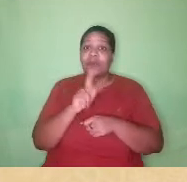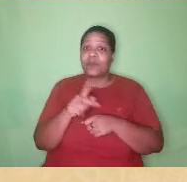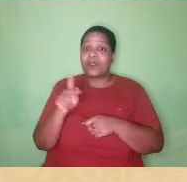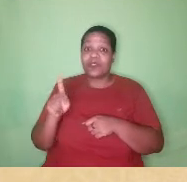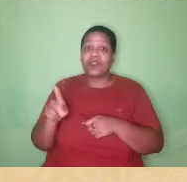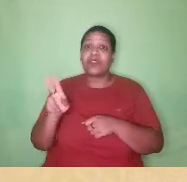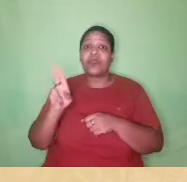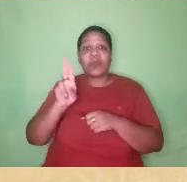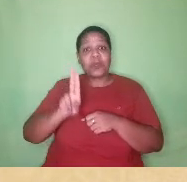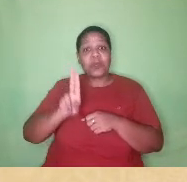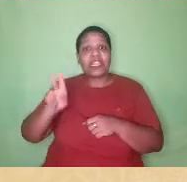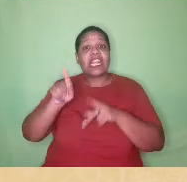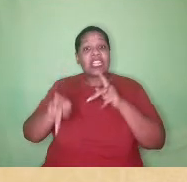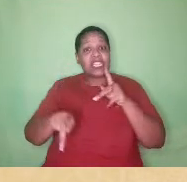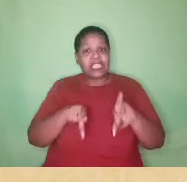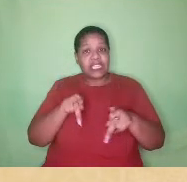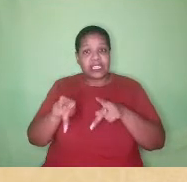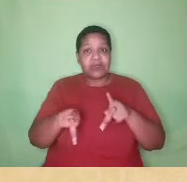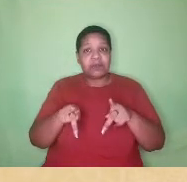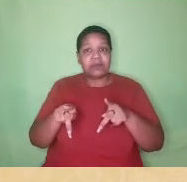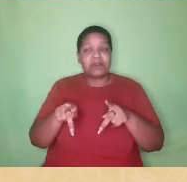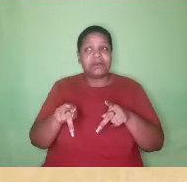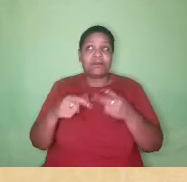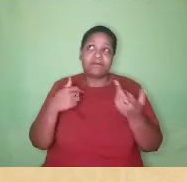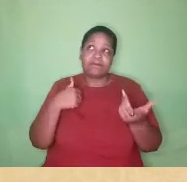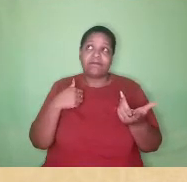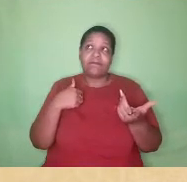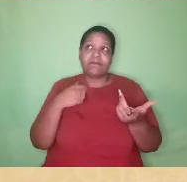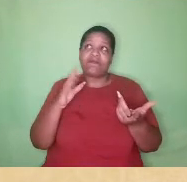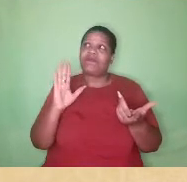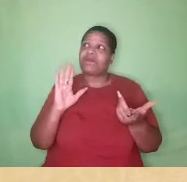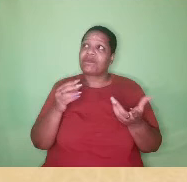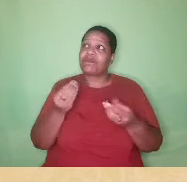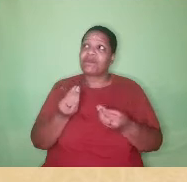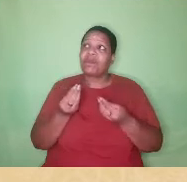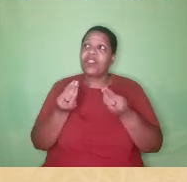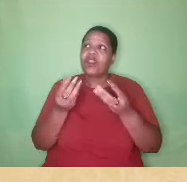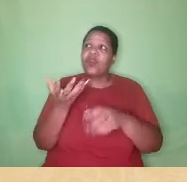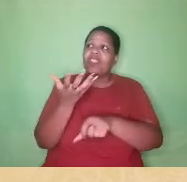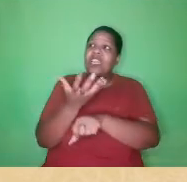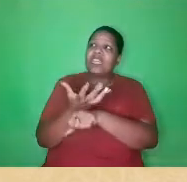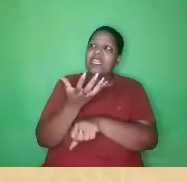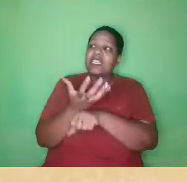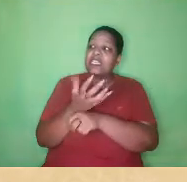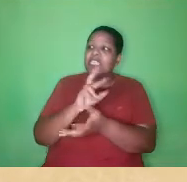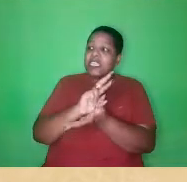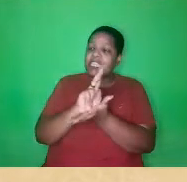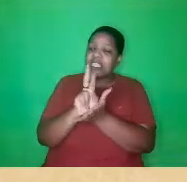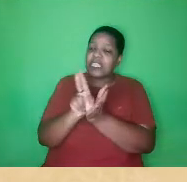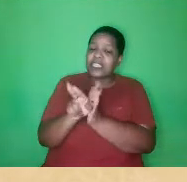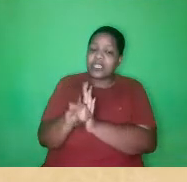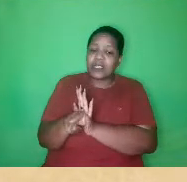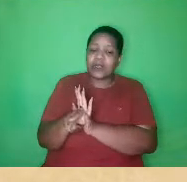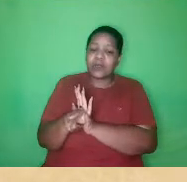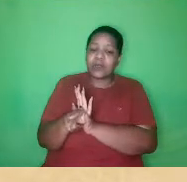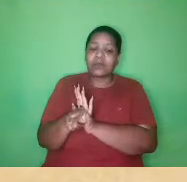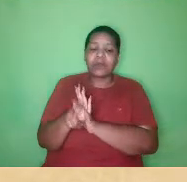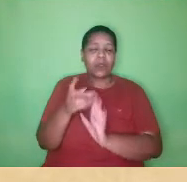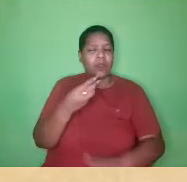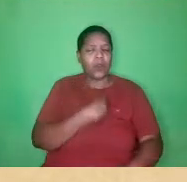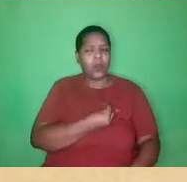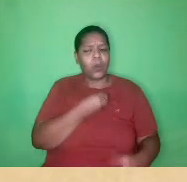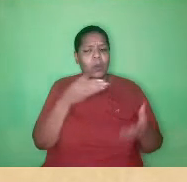Interessante é que eu, na condição de professor, eu já ofereci disciplinas, né, e eu eventualmente participei de debates com